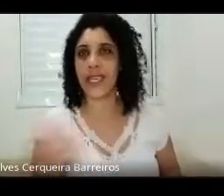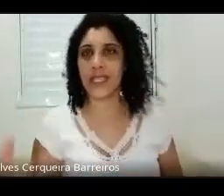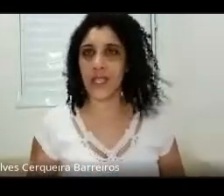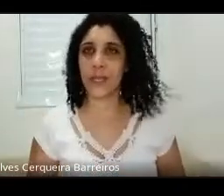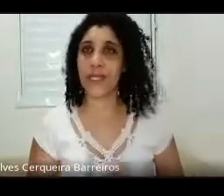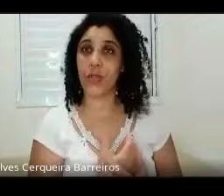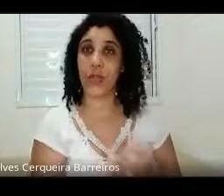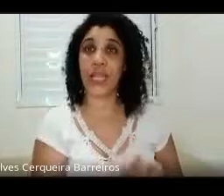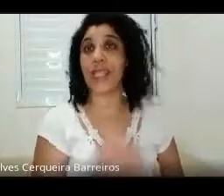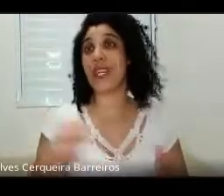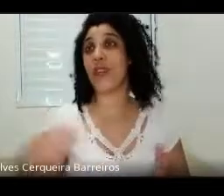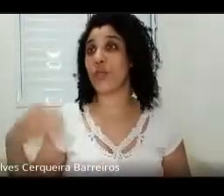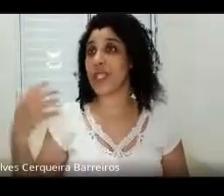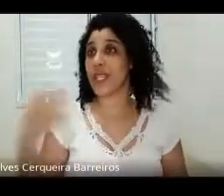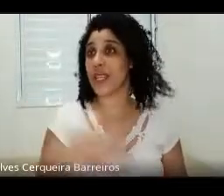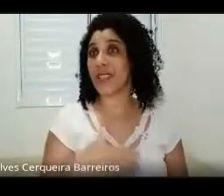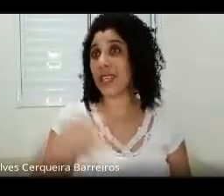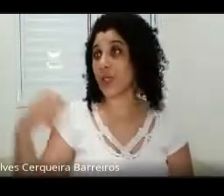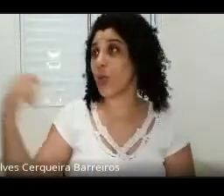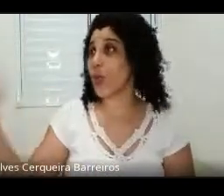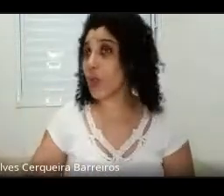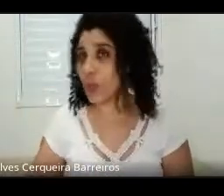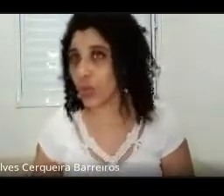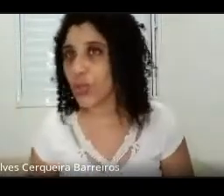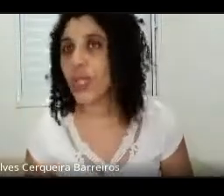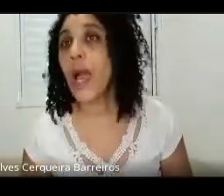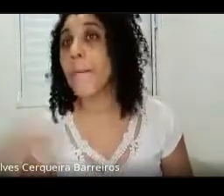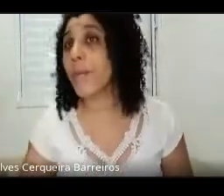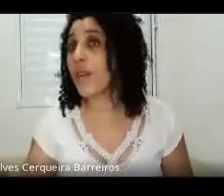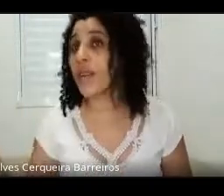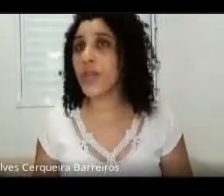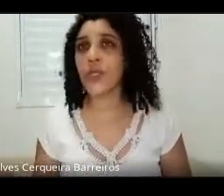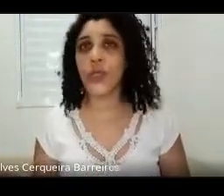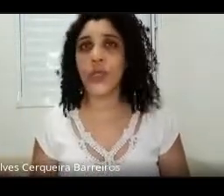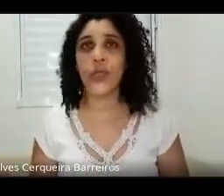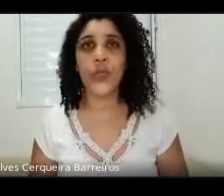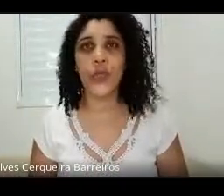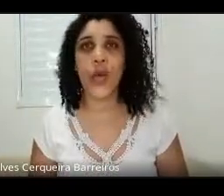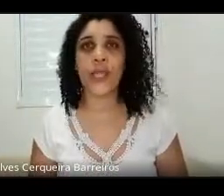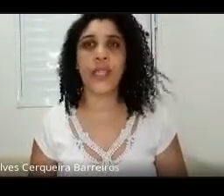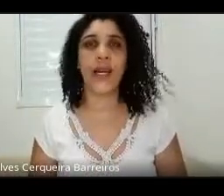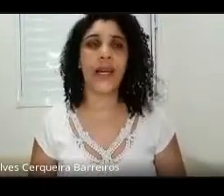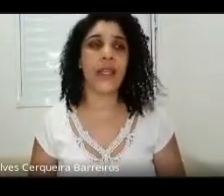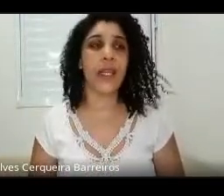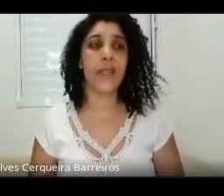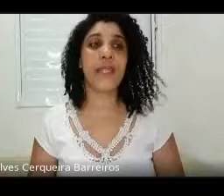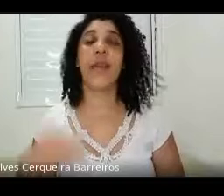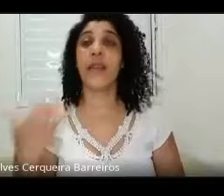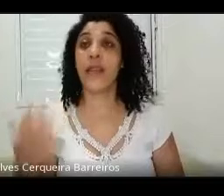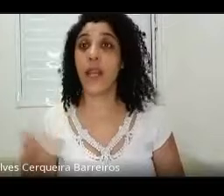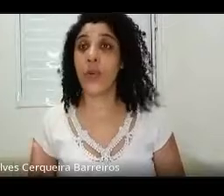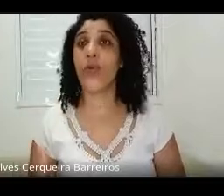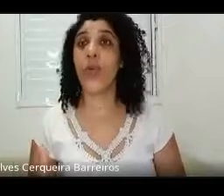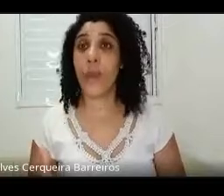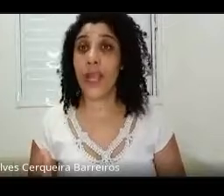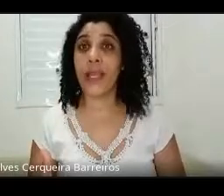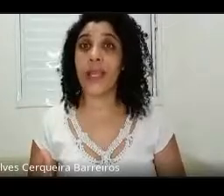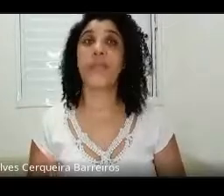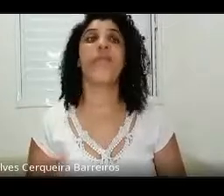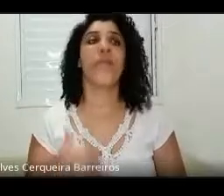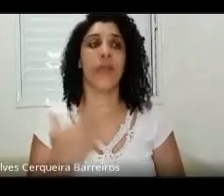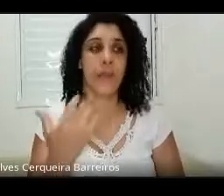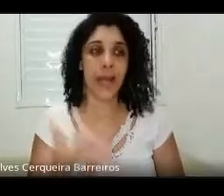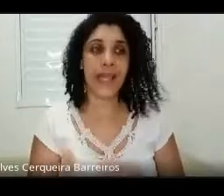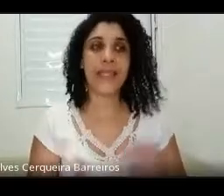sinais ali caseiros para se comunicar. Se ele for utilizar aqueles sinais com outros surdos, provavelmente os outros surdos usuários da Libras não